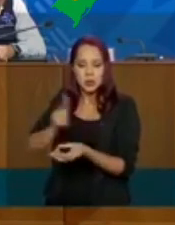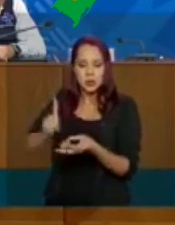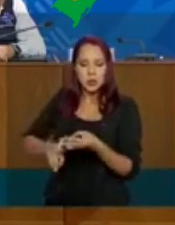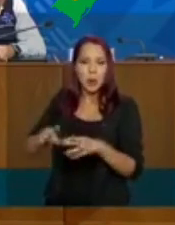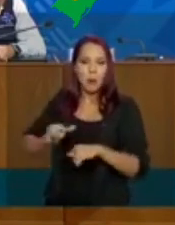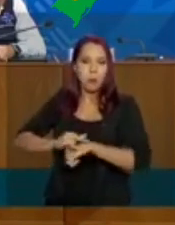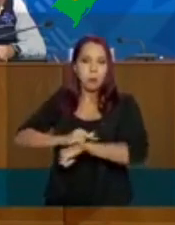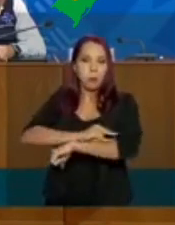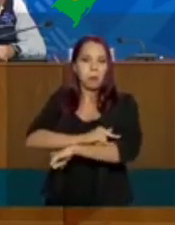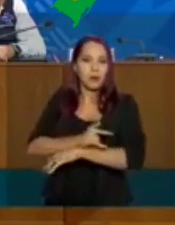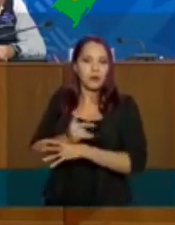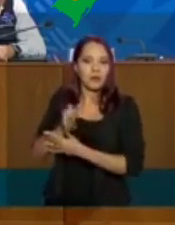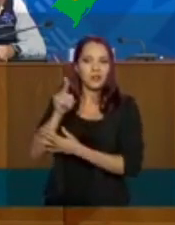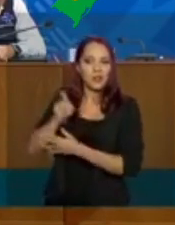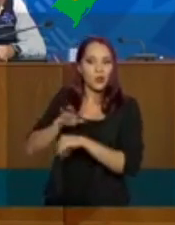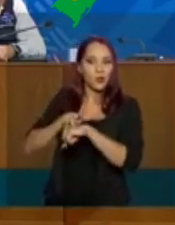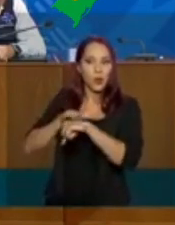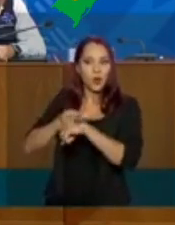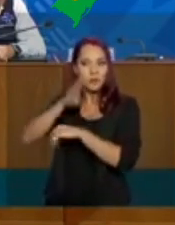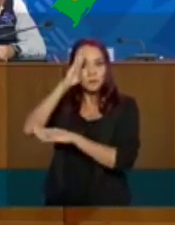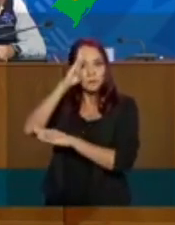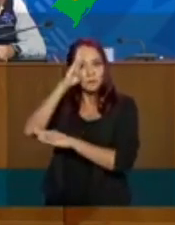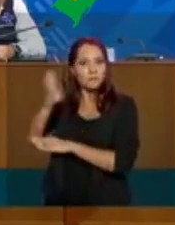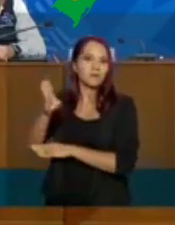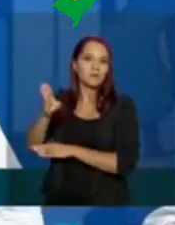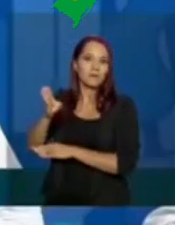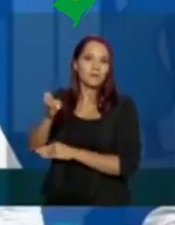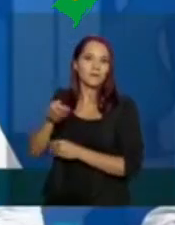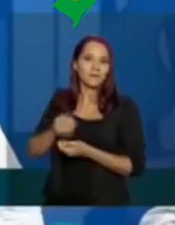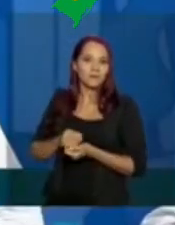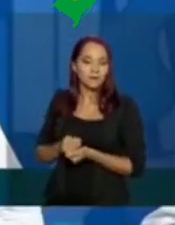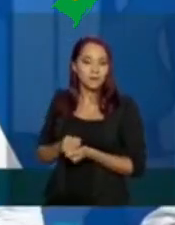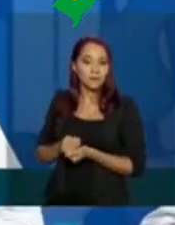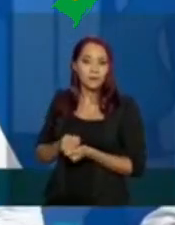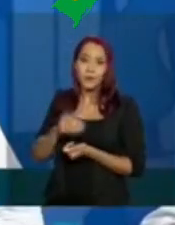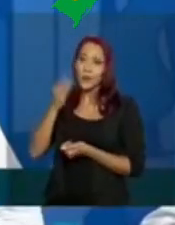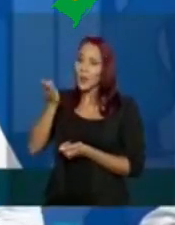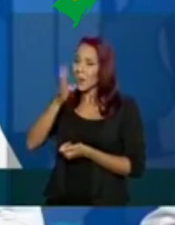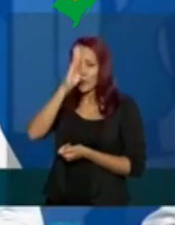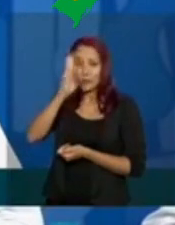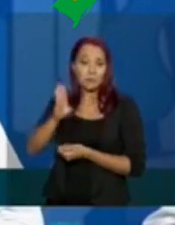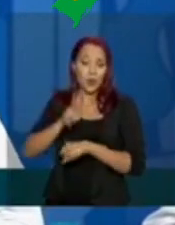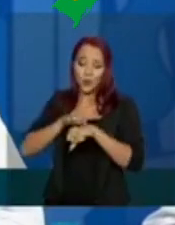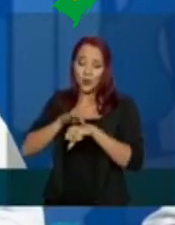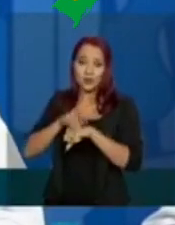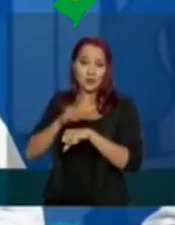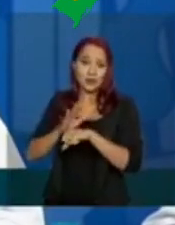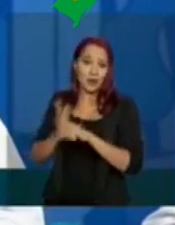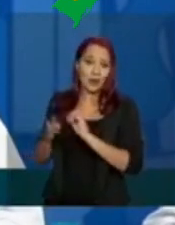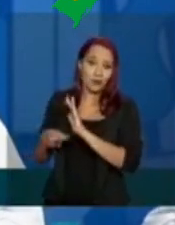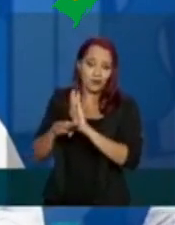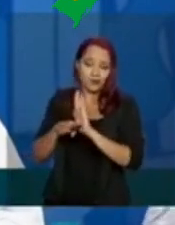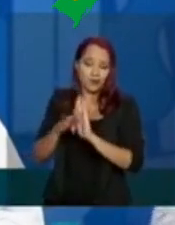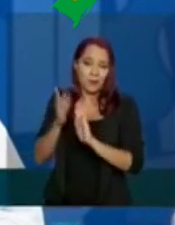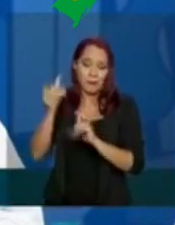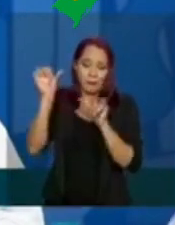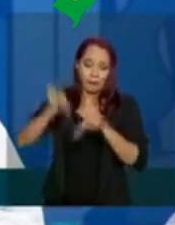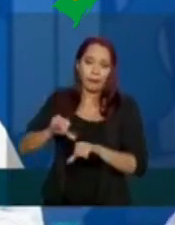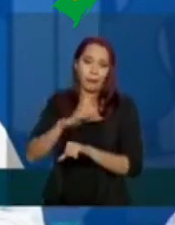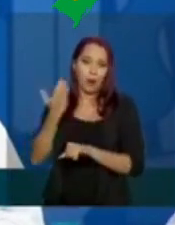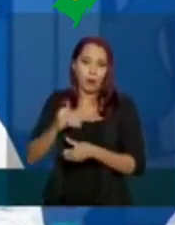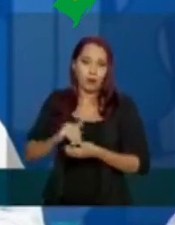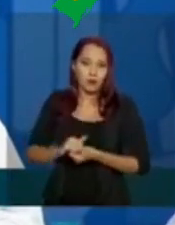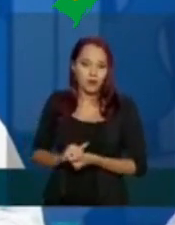obesidade como comorbidades principais para óbito. Então, nós temos um sistema que tem que